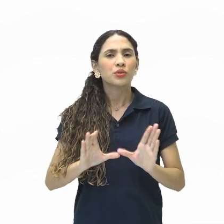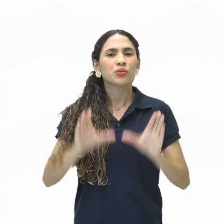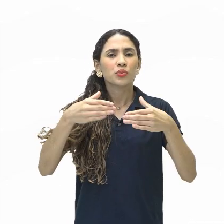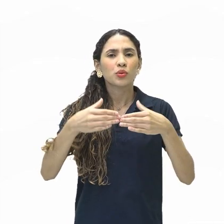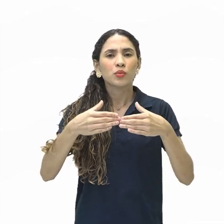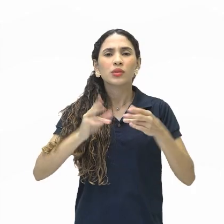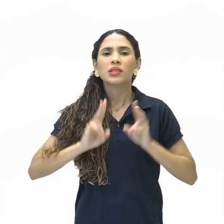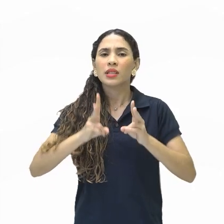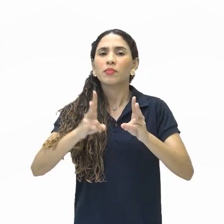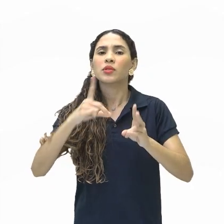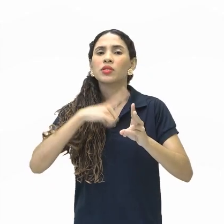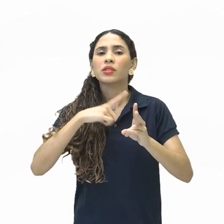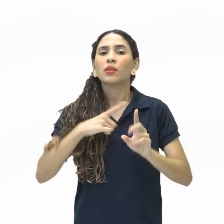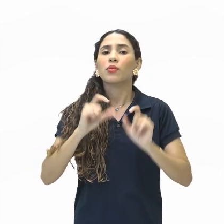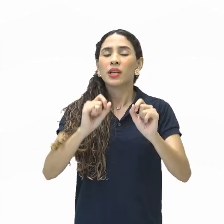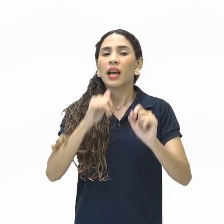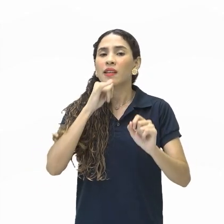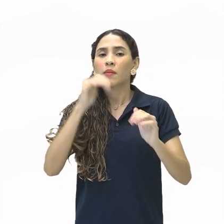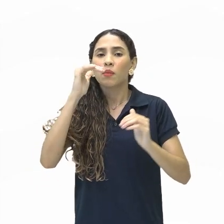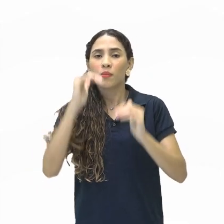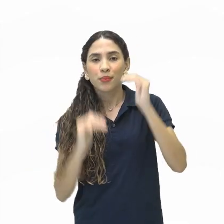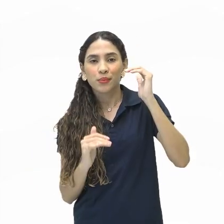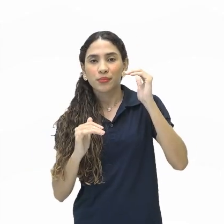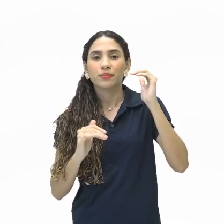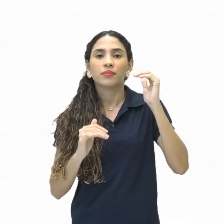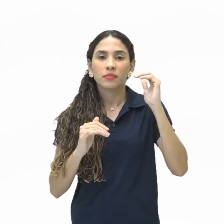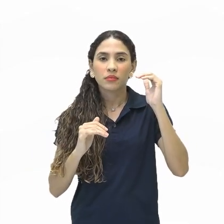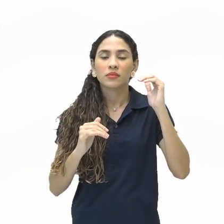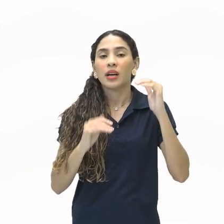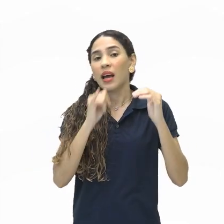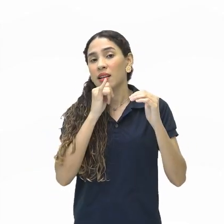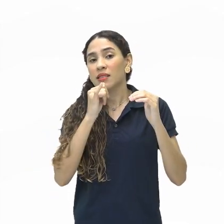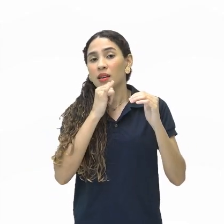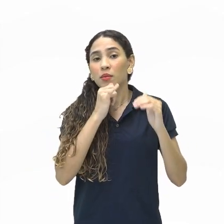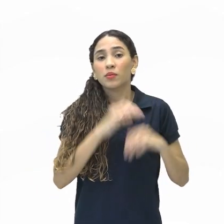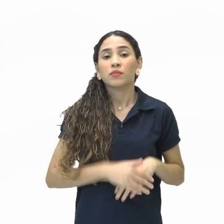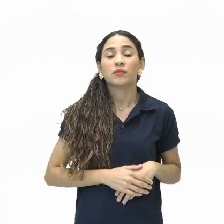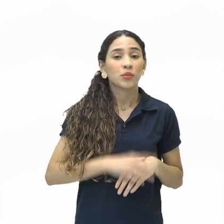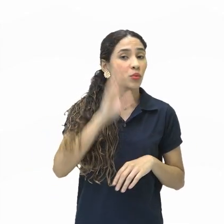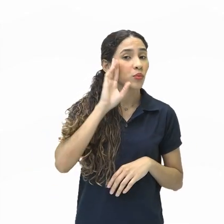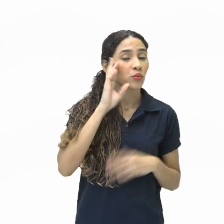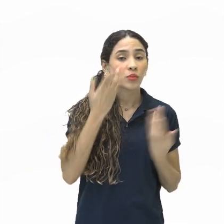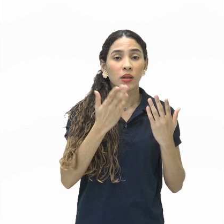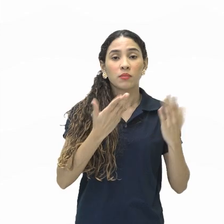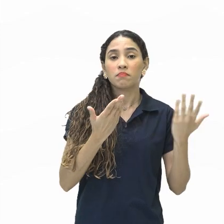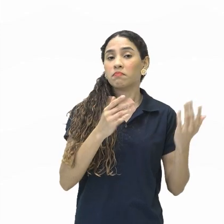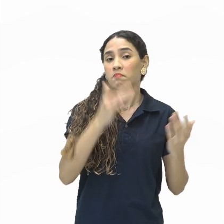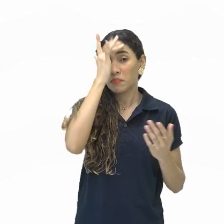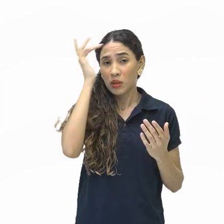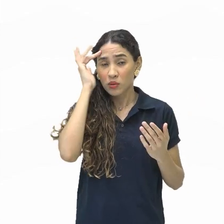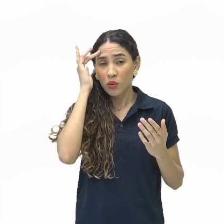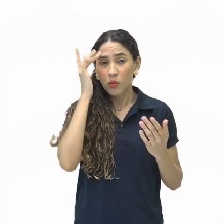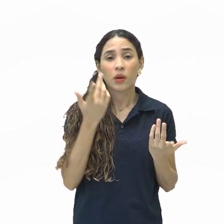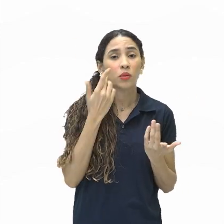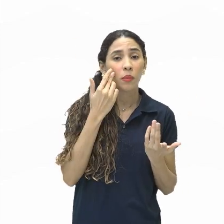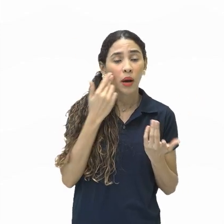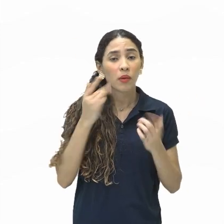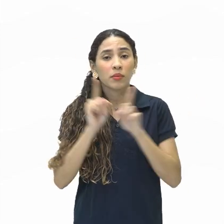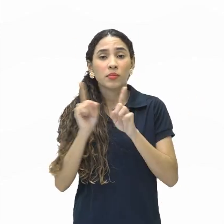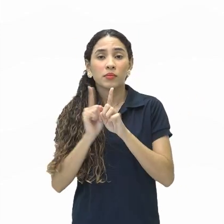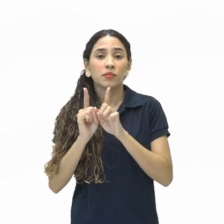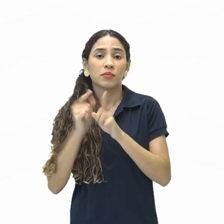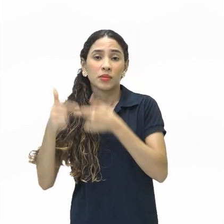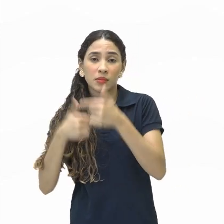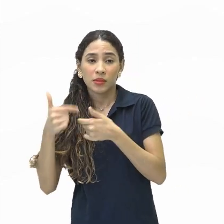haveria essa discrepância, né, entre o proprietário e os operários, em